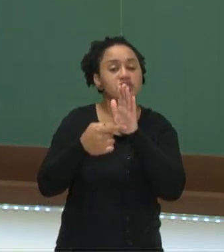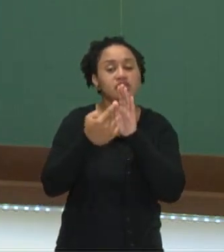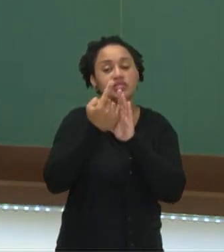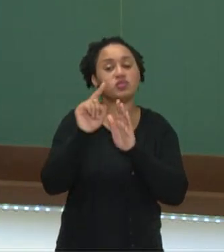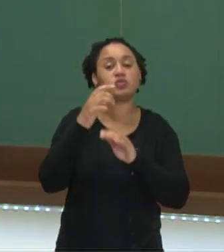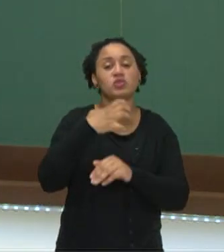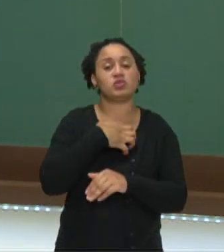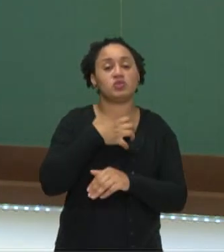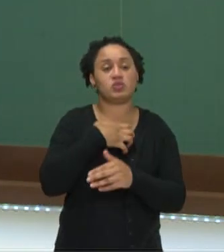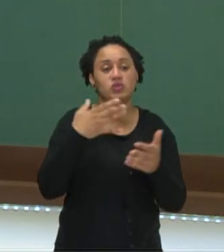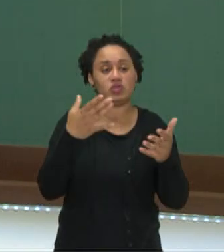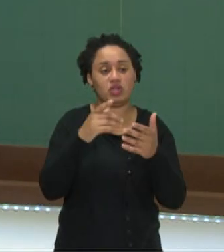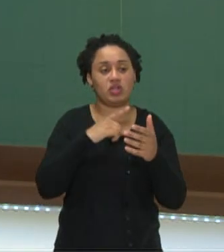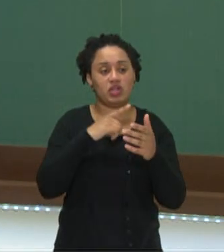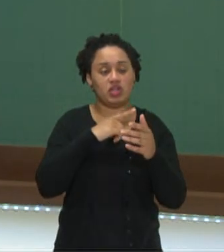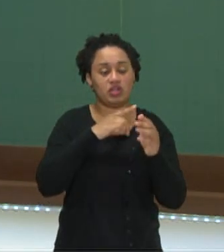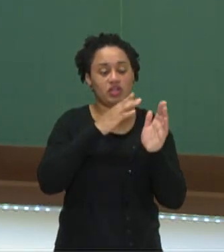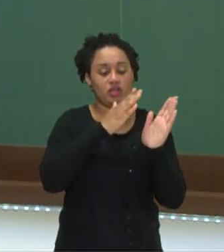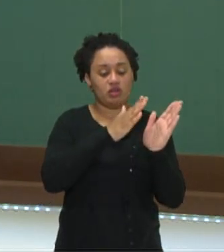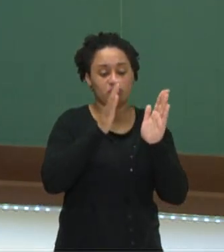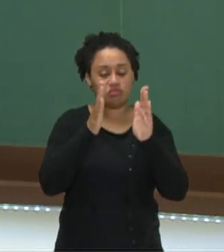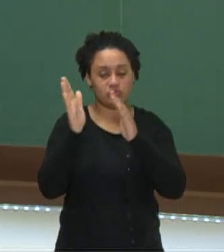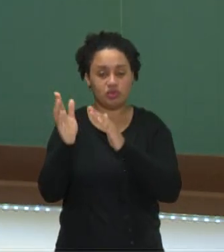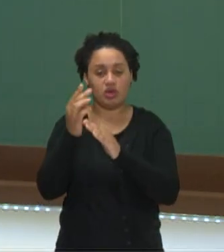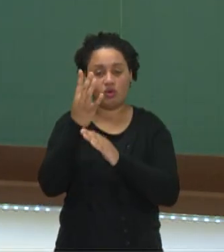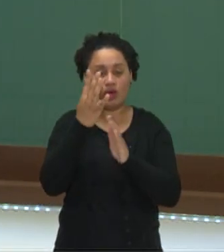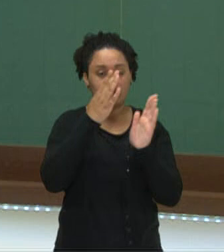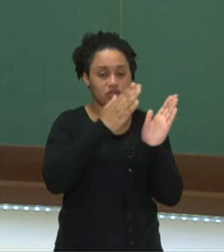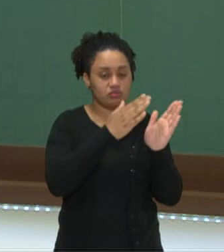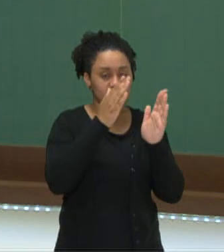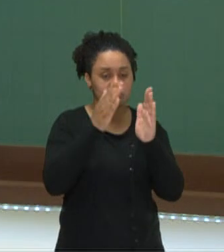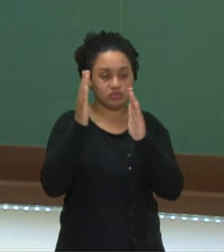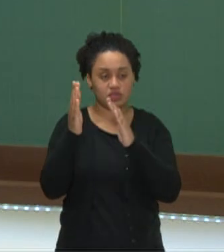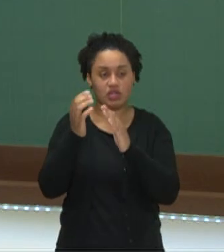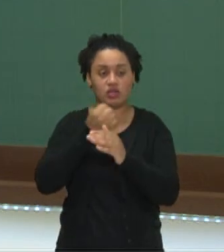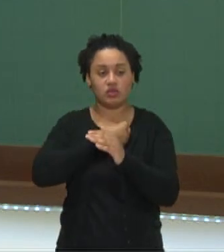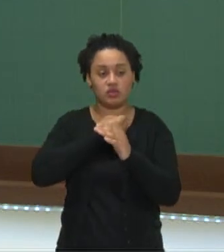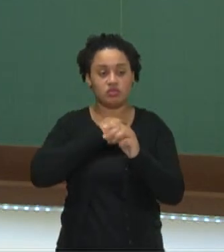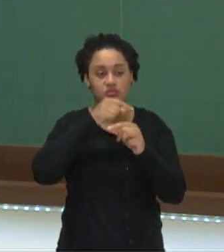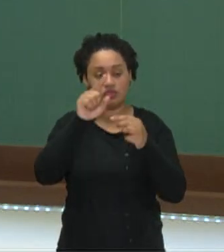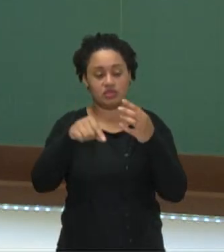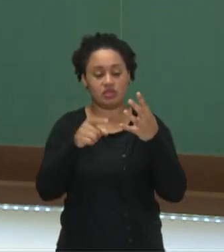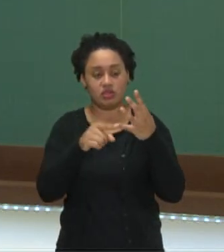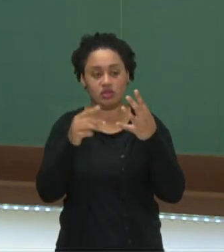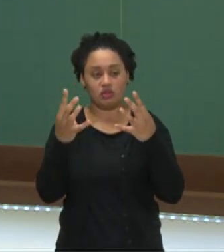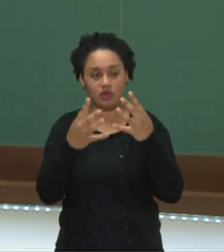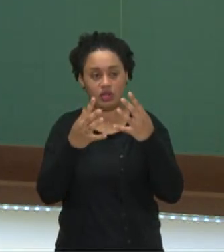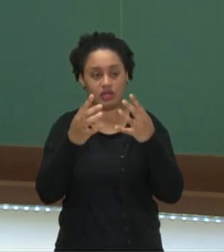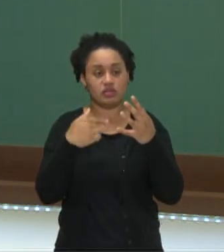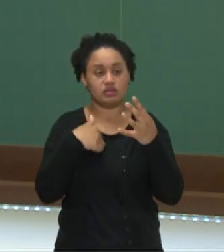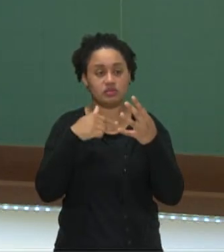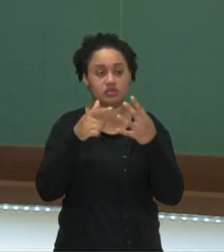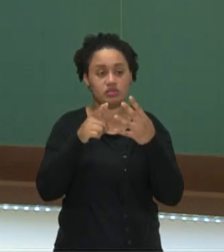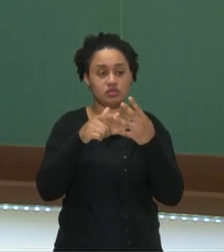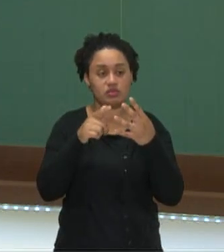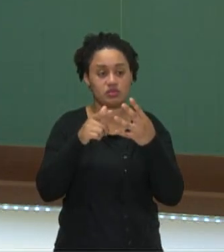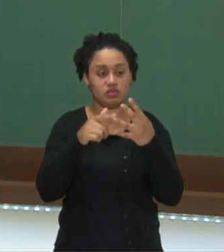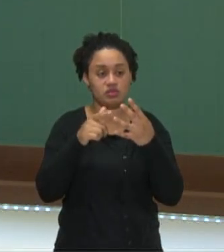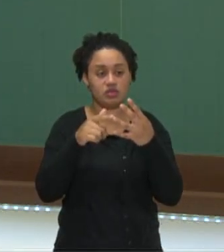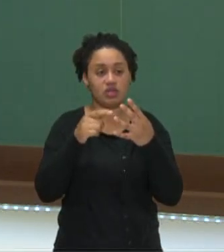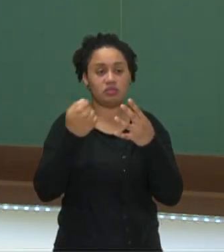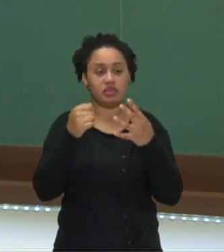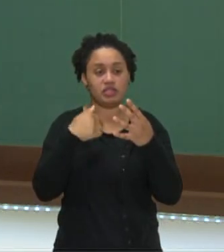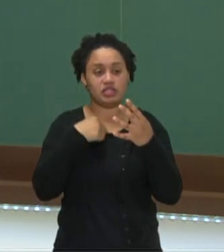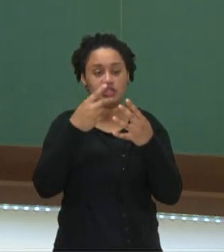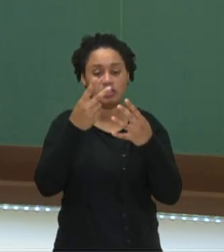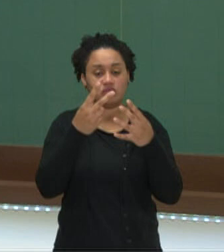maneira, tem 4 partes dividido, então o número de baixo seria 4, o número de cima teria que ser 2, porque